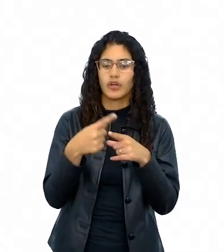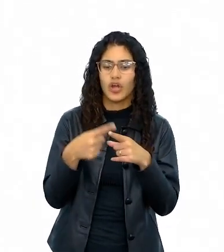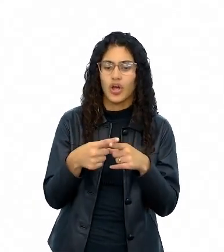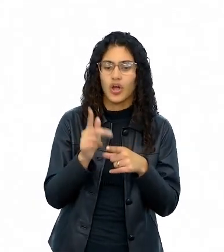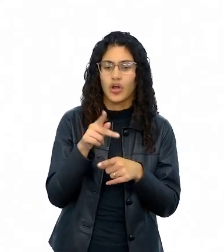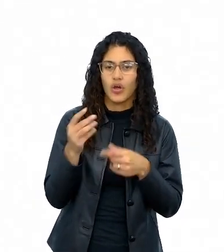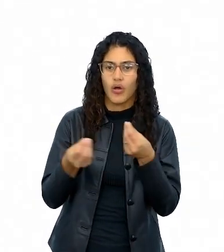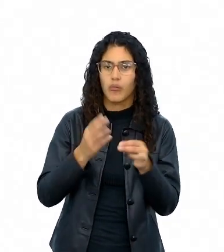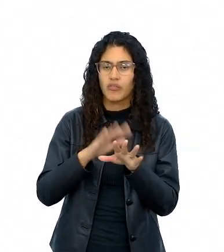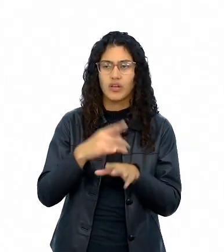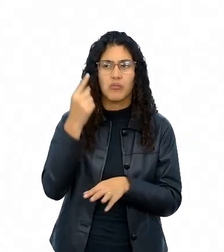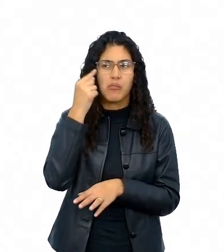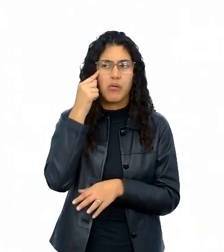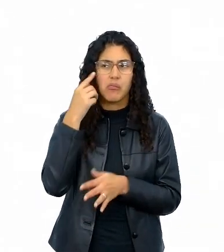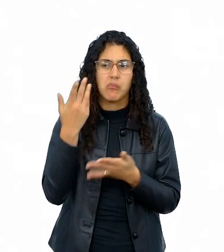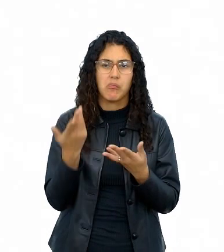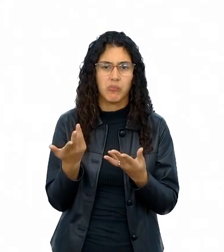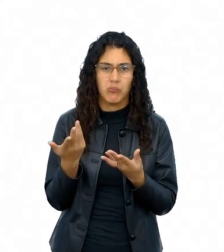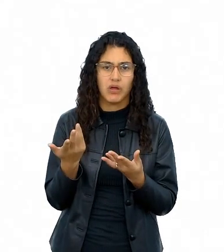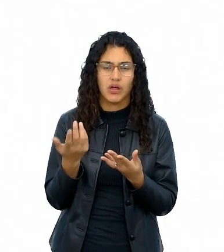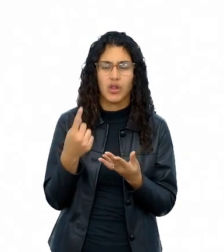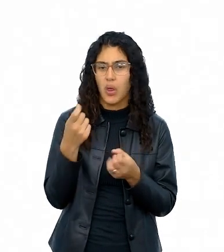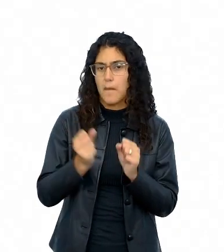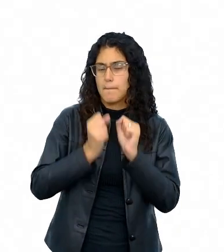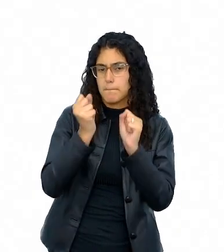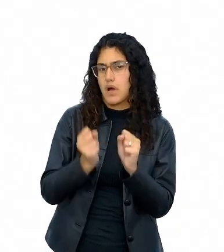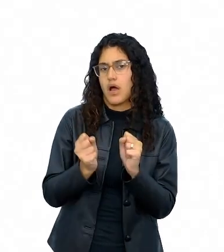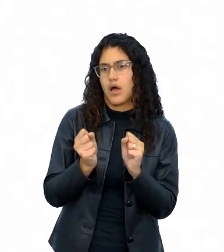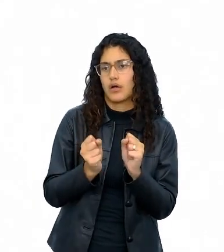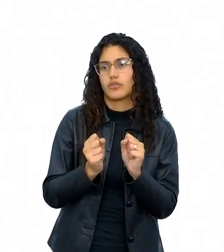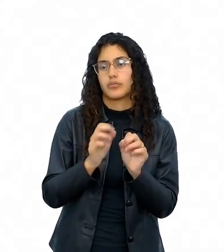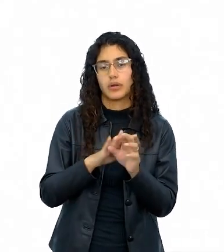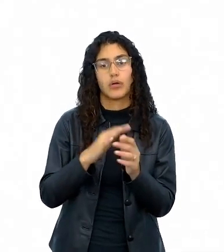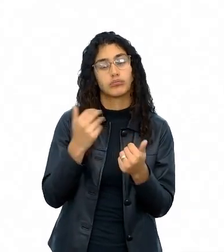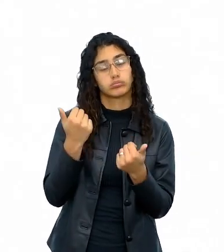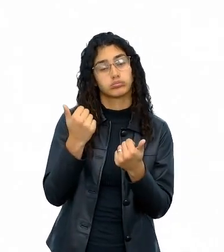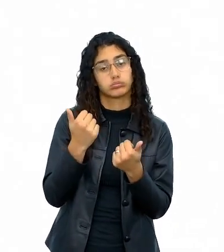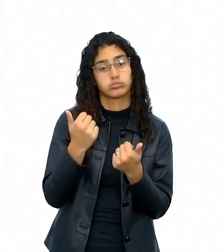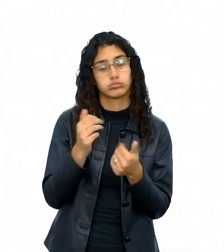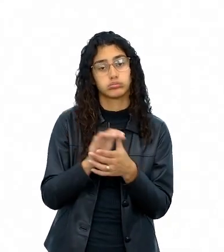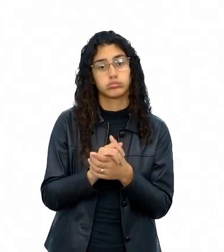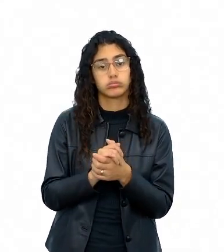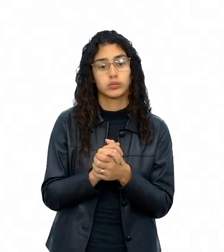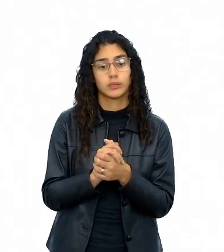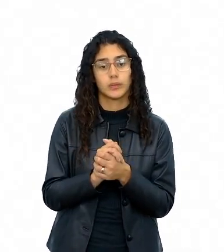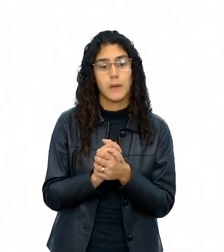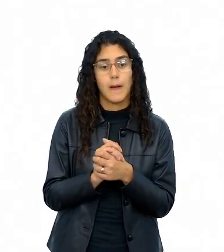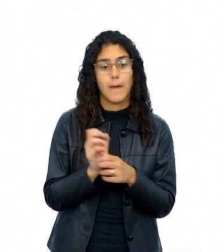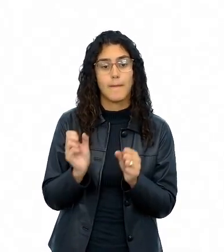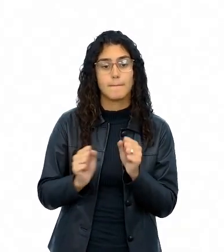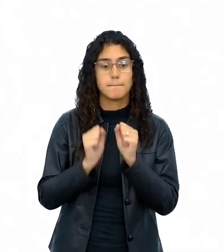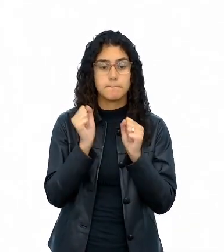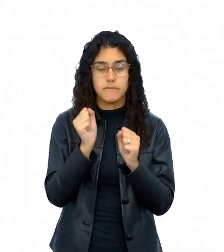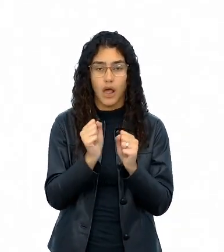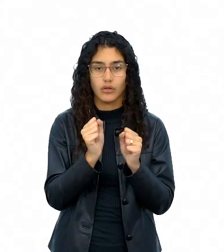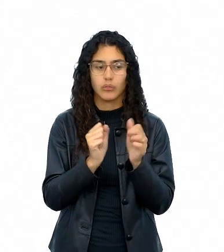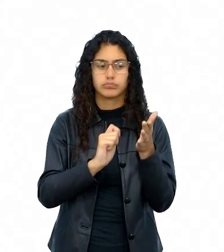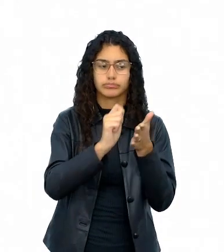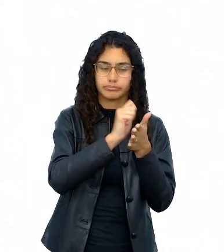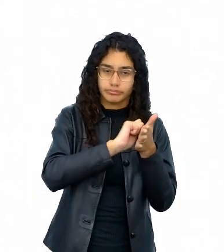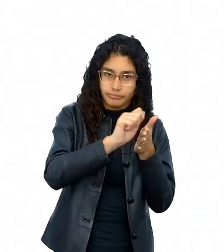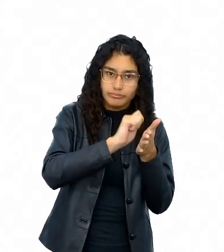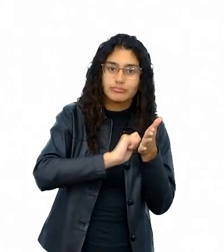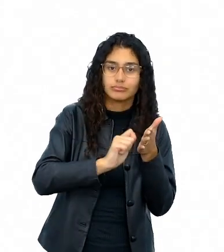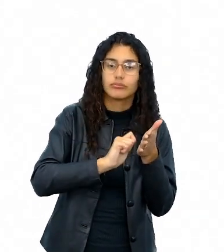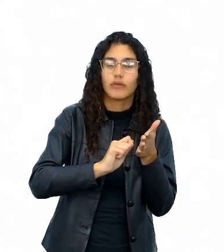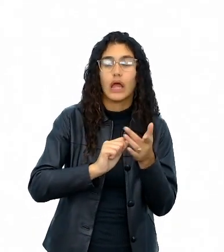como que eu resolvo mentalmente? E aí a gente pode falar que ele pode se apoiar em alguns registros, né? E